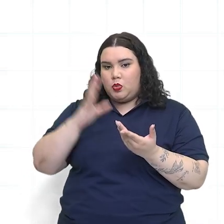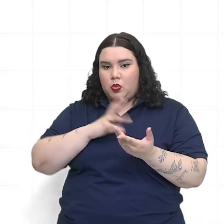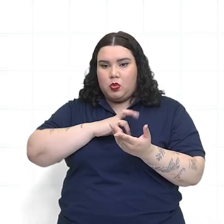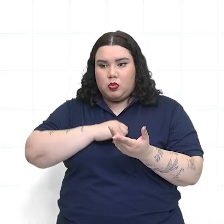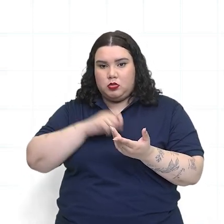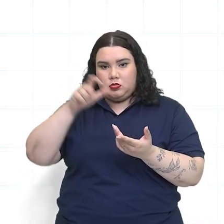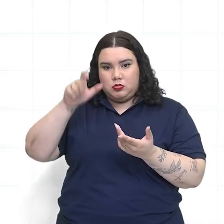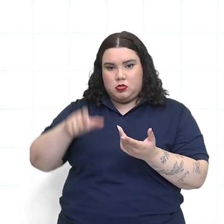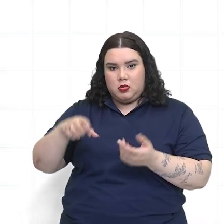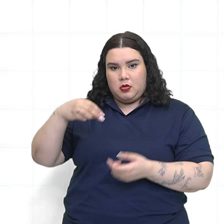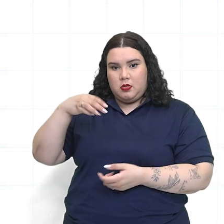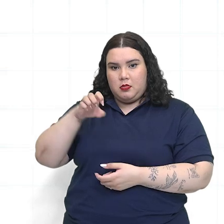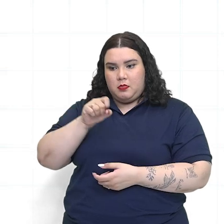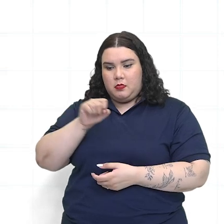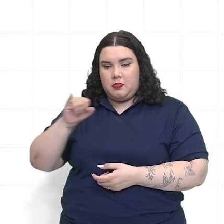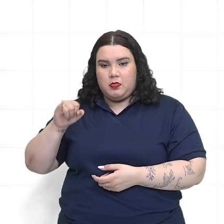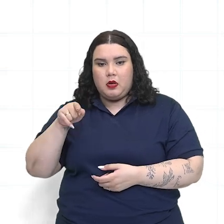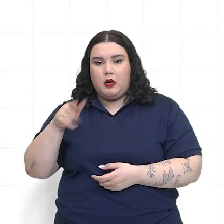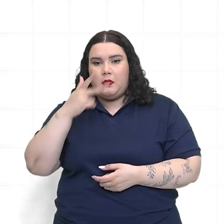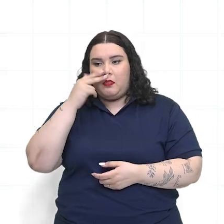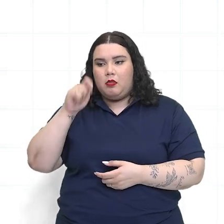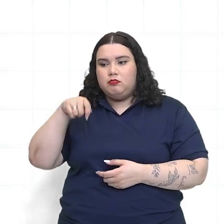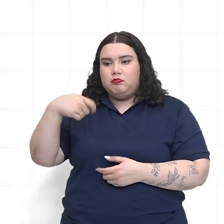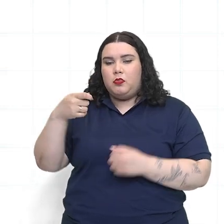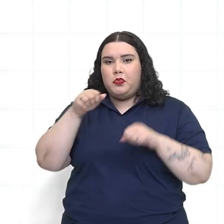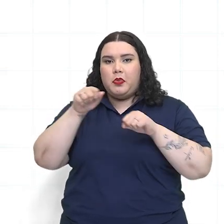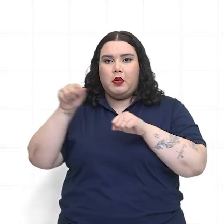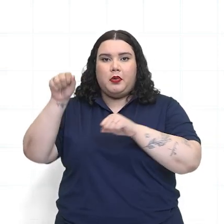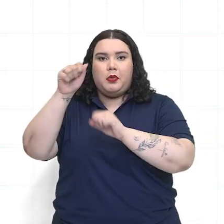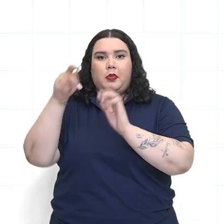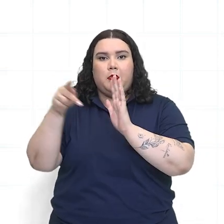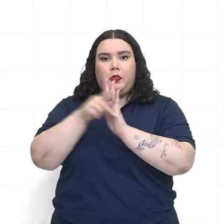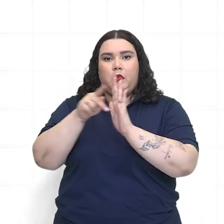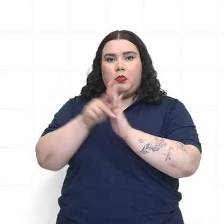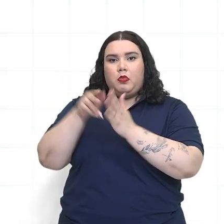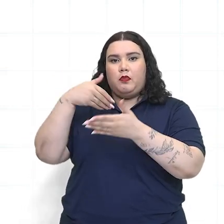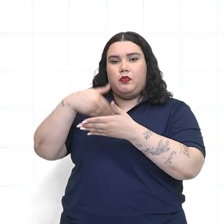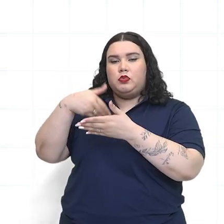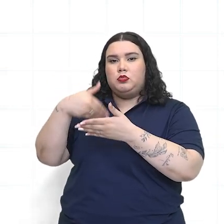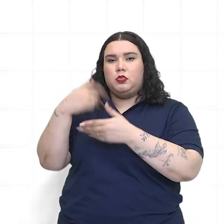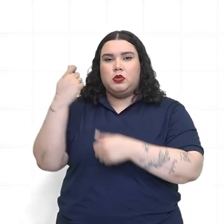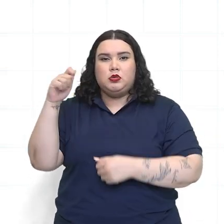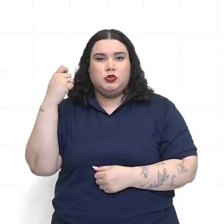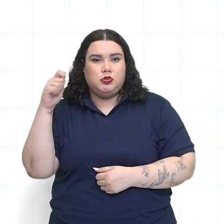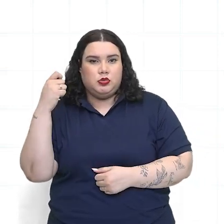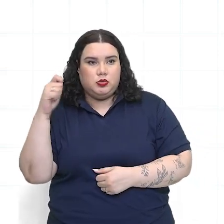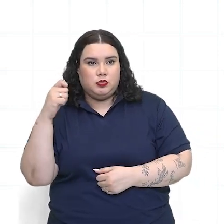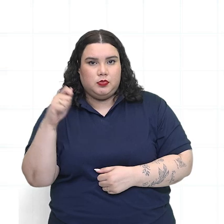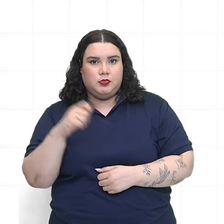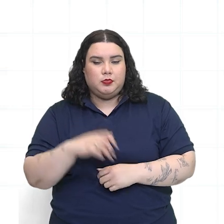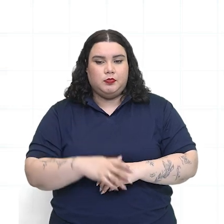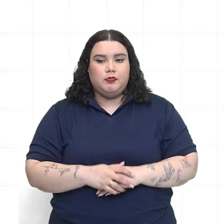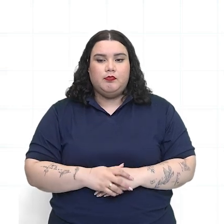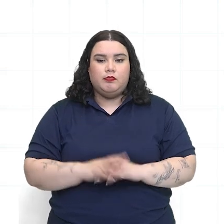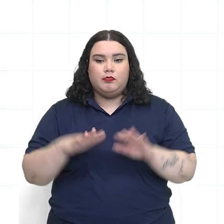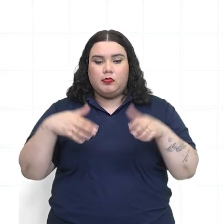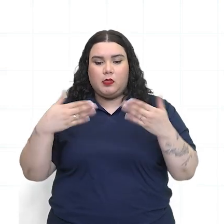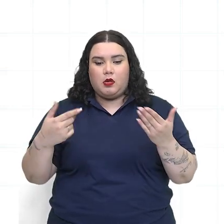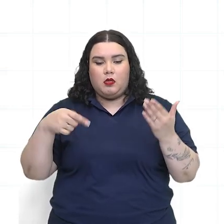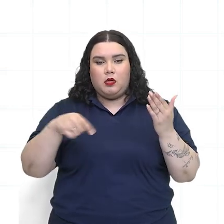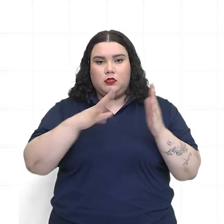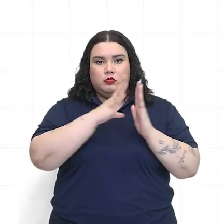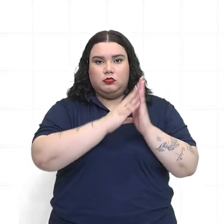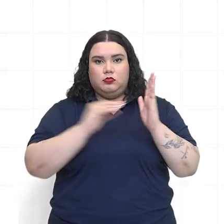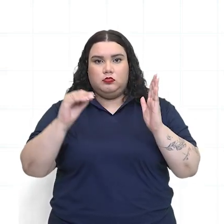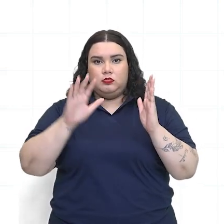Messi, ele é como se fosse um herói do futebol, né, do futebol argentino, se eu não me engano. Então, a